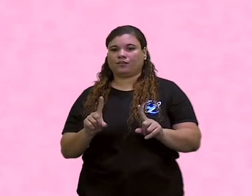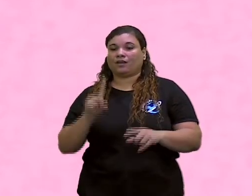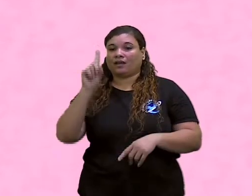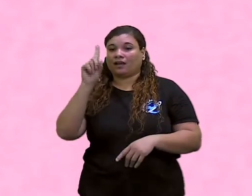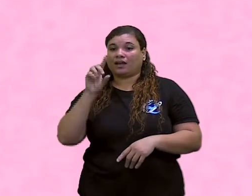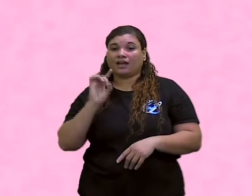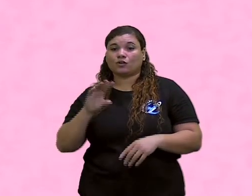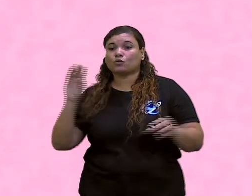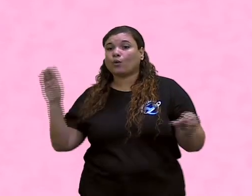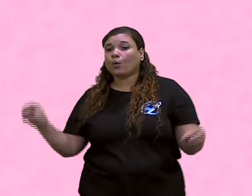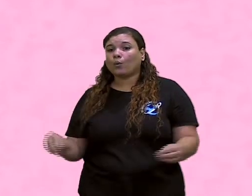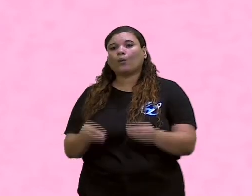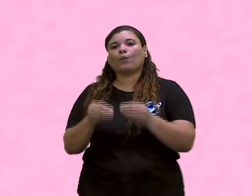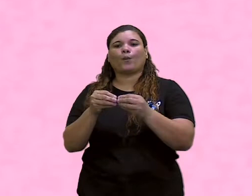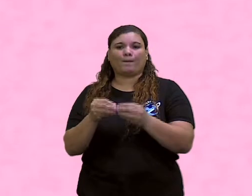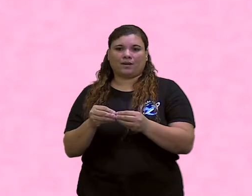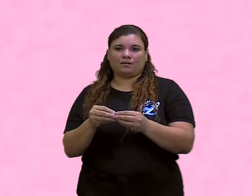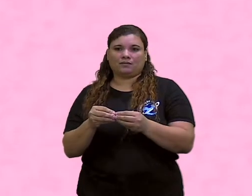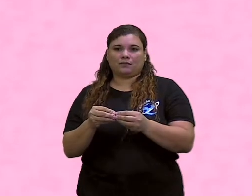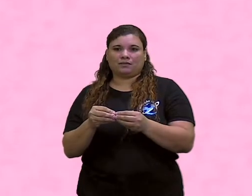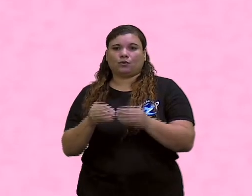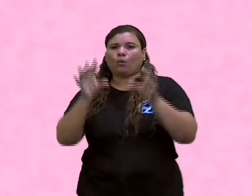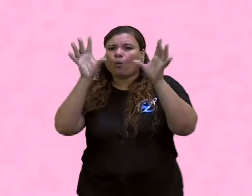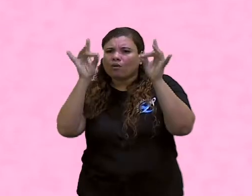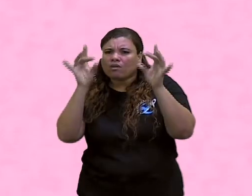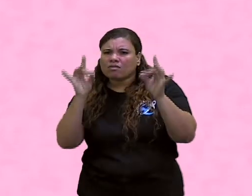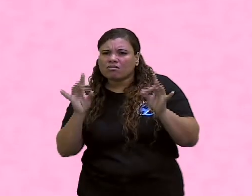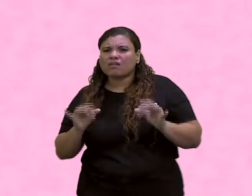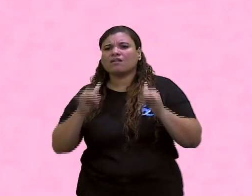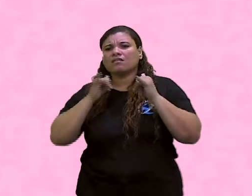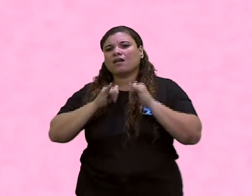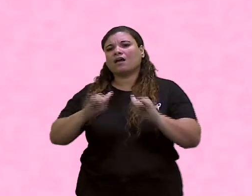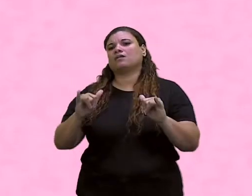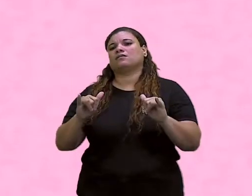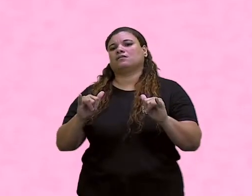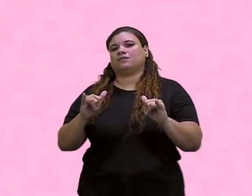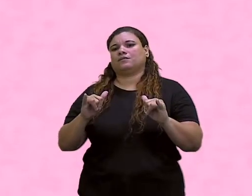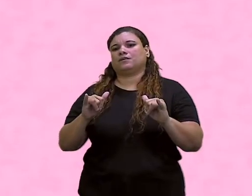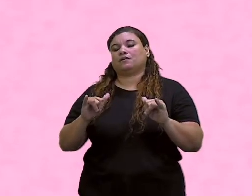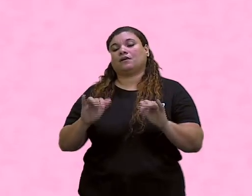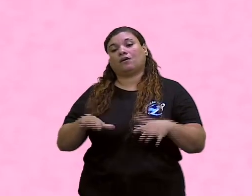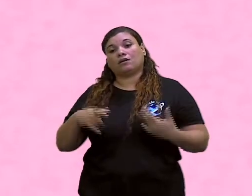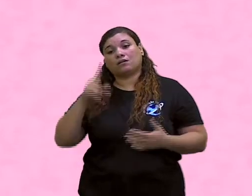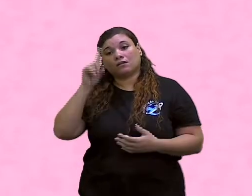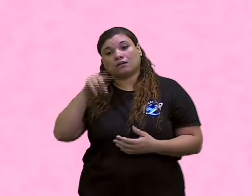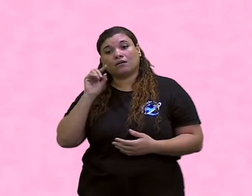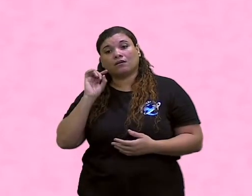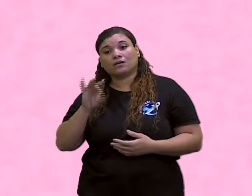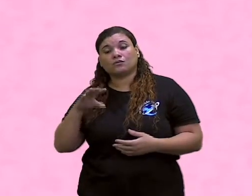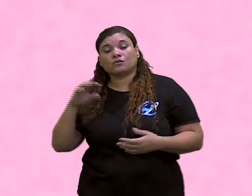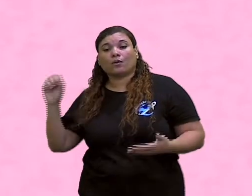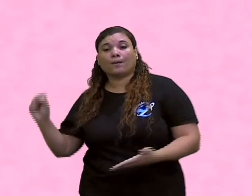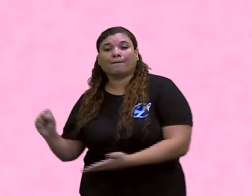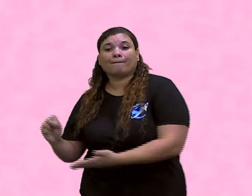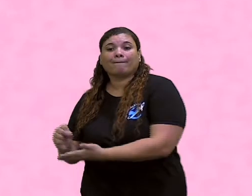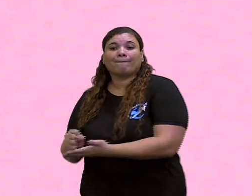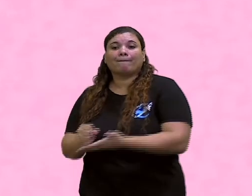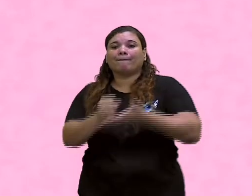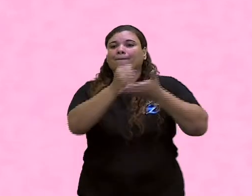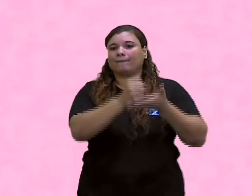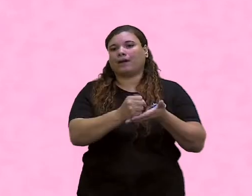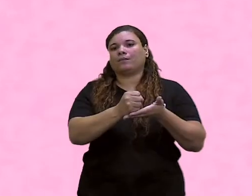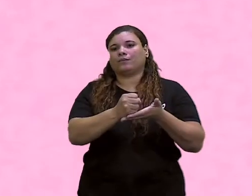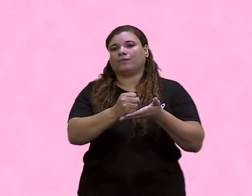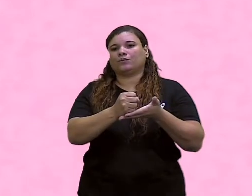acessório. Isso, é um termo acessório. Nós temos ele na frase, mas ele foi colocado para que você tivesse mais